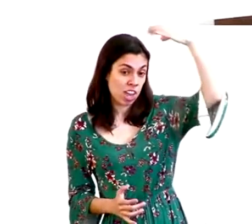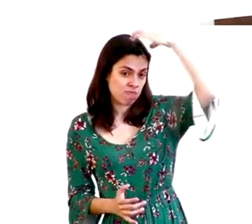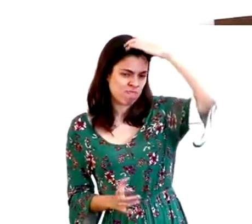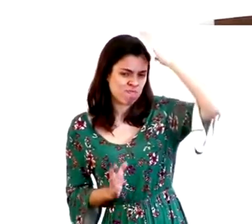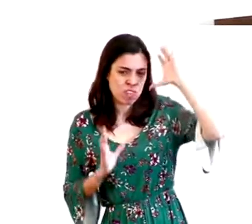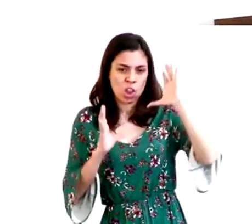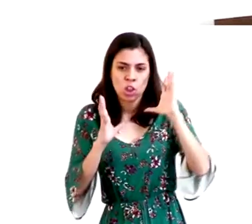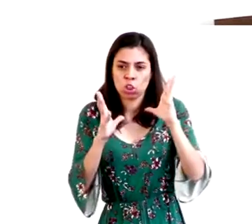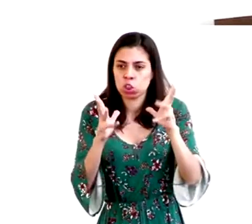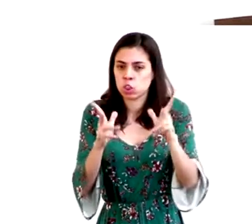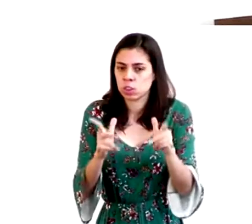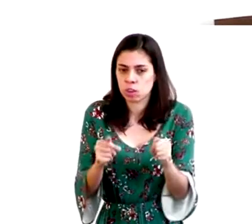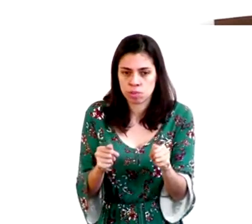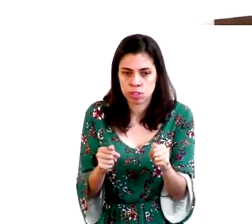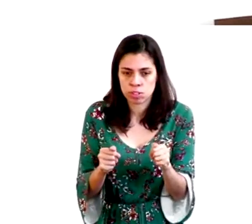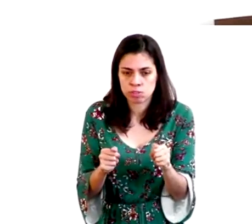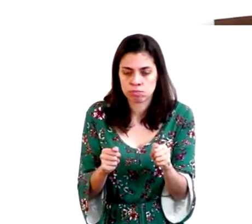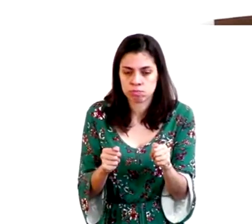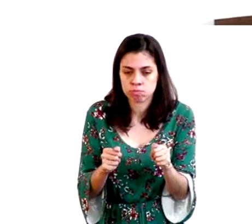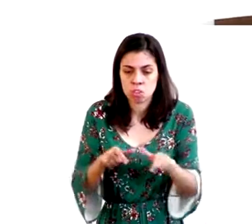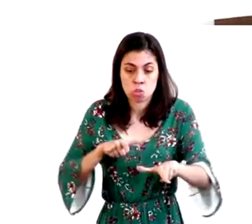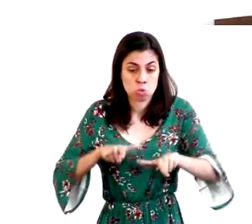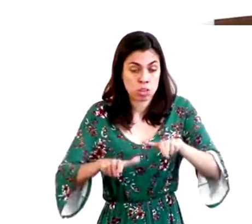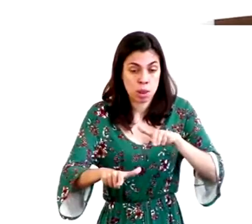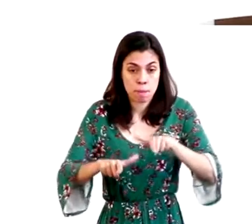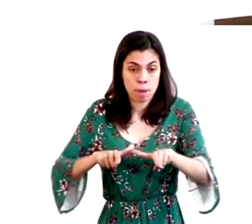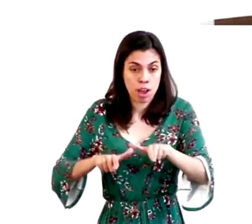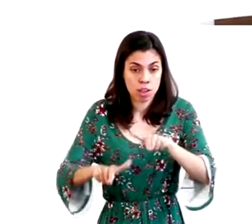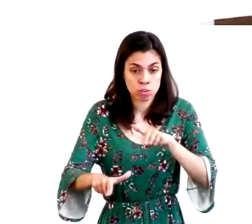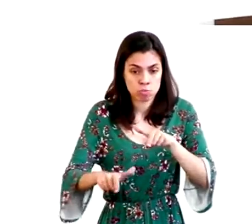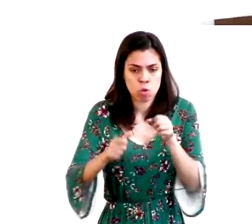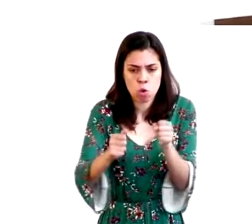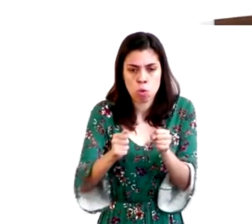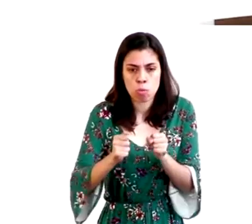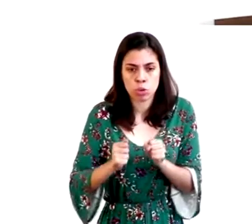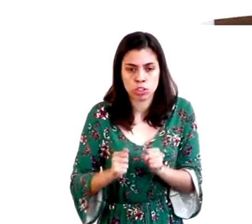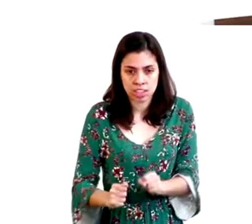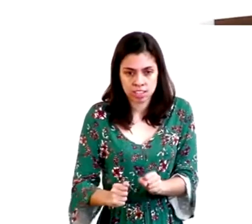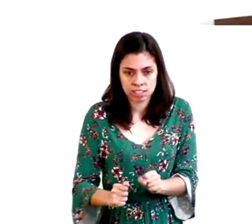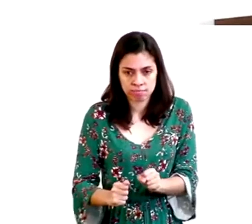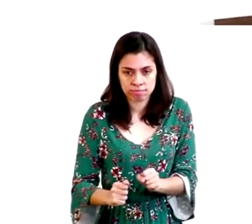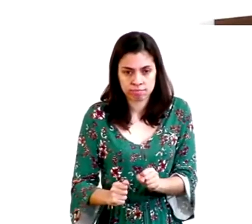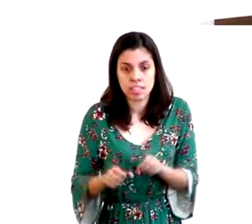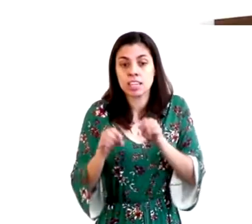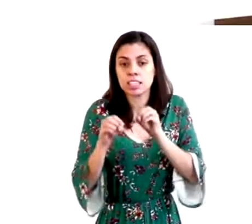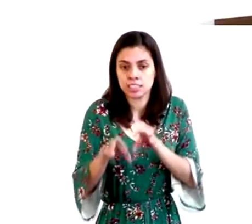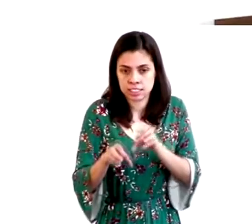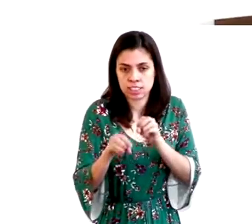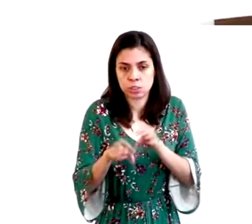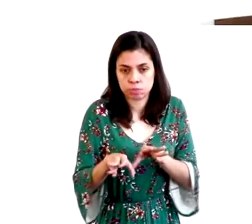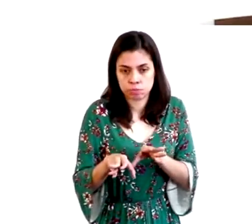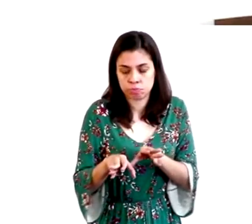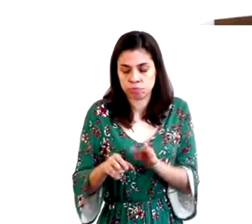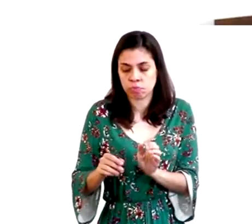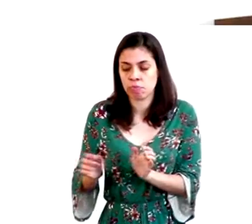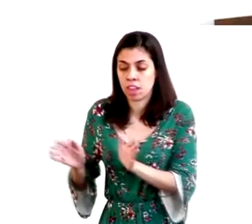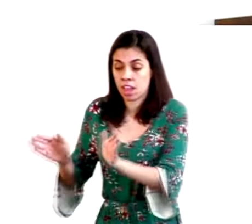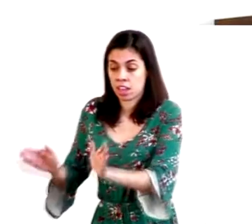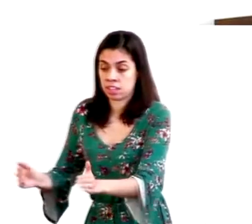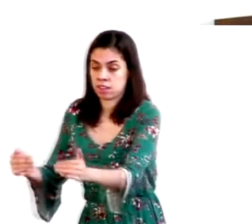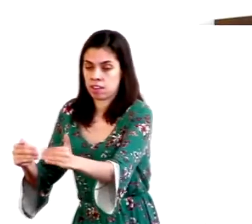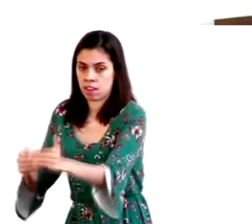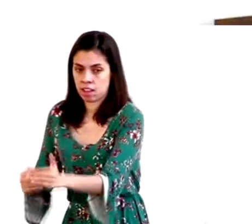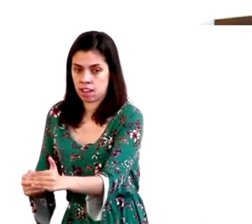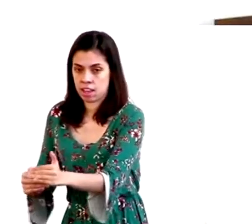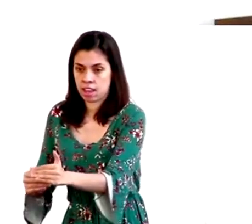em seu ensino, em suas obras e em seu poder. E por fim, no